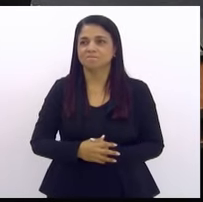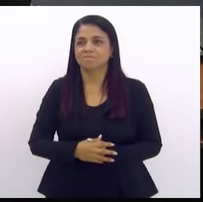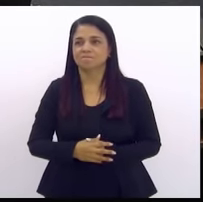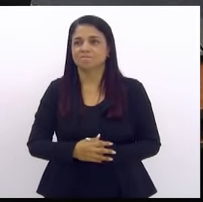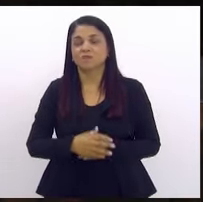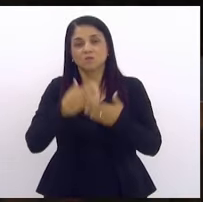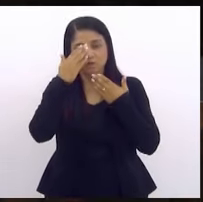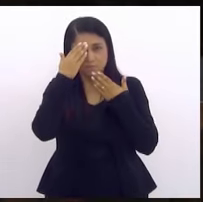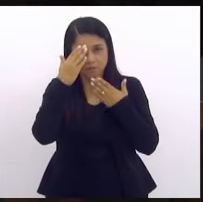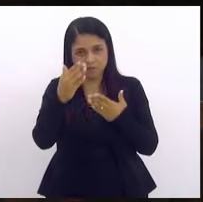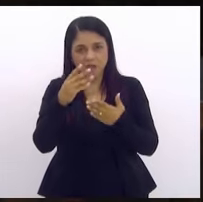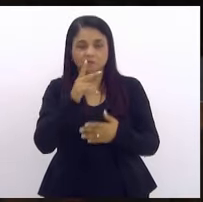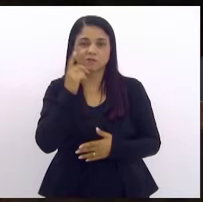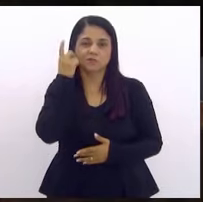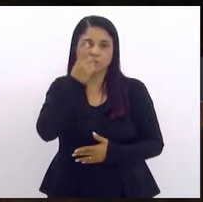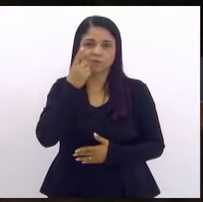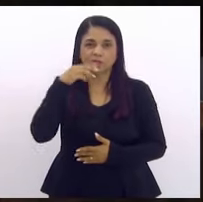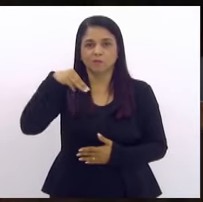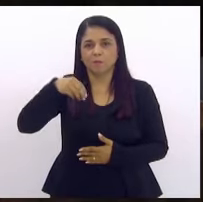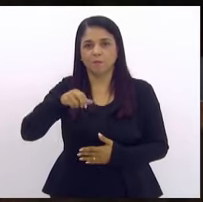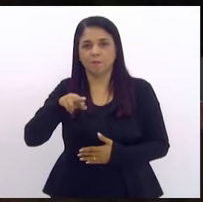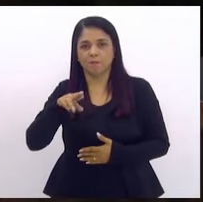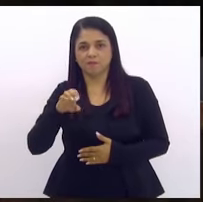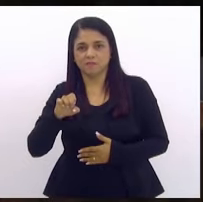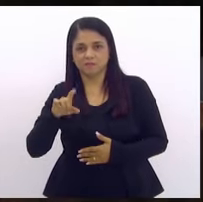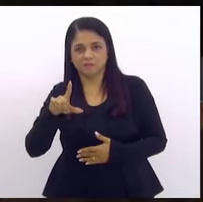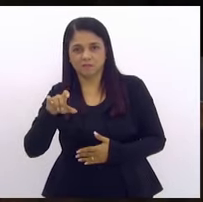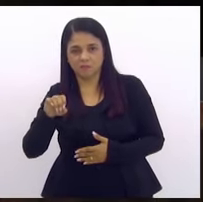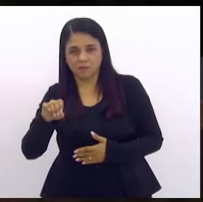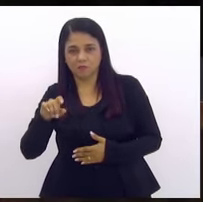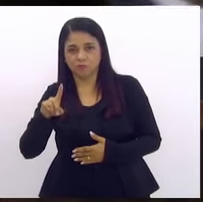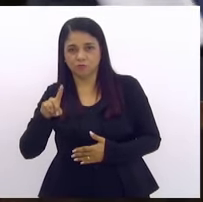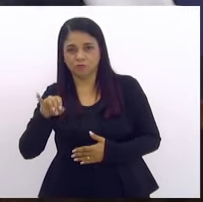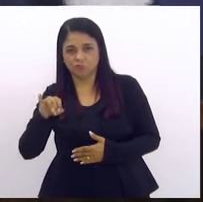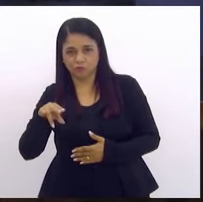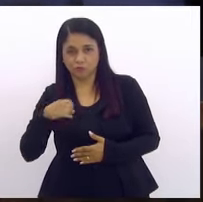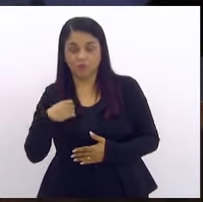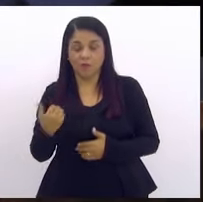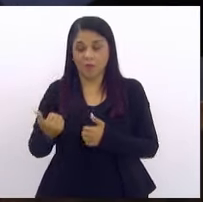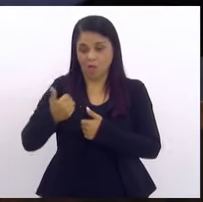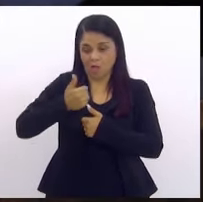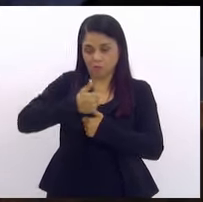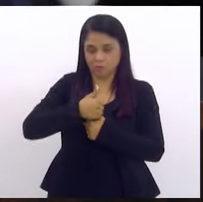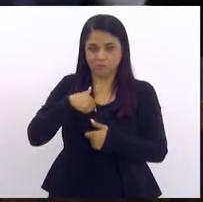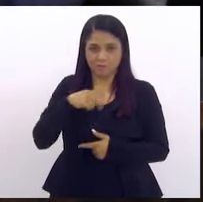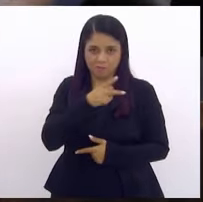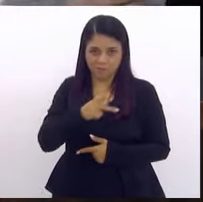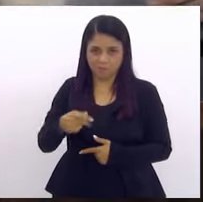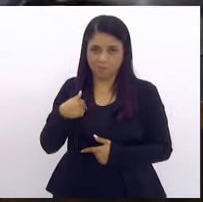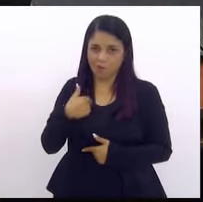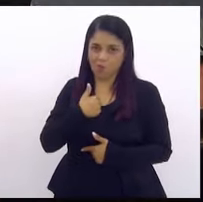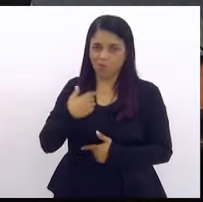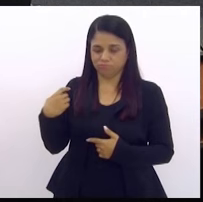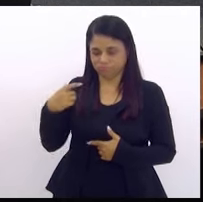Muito obrigado, senhor deputado Marcelo Dino. Solicito que assuma a presidência para que eu possa fazer o uso da palavra.